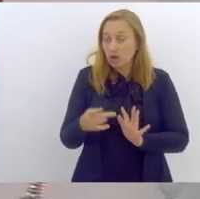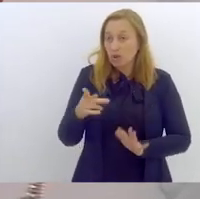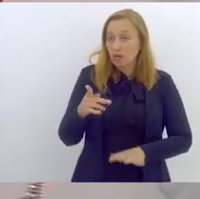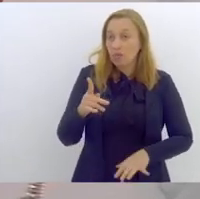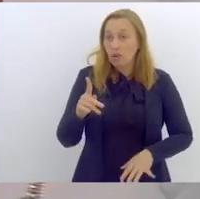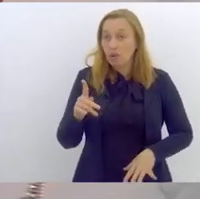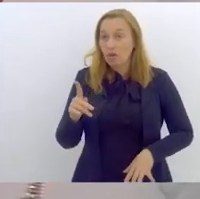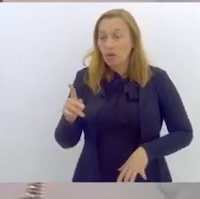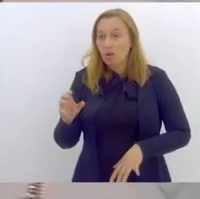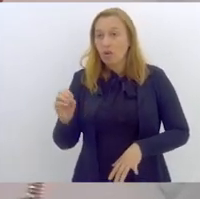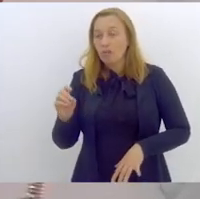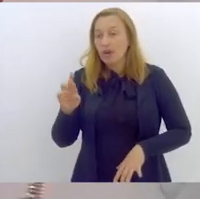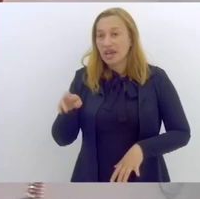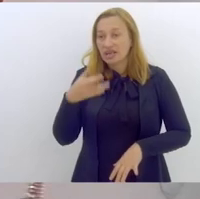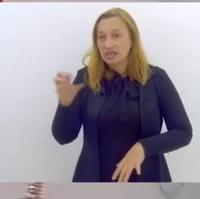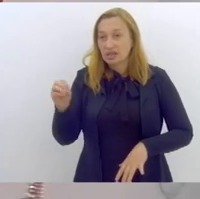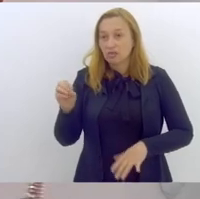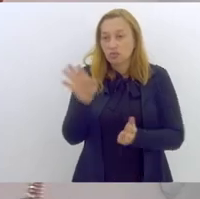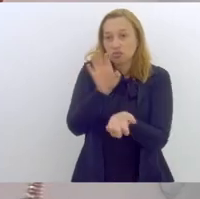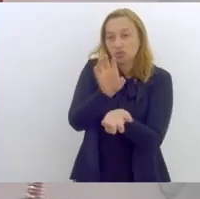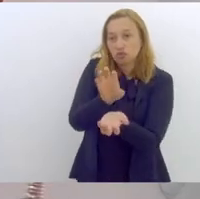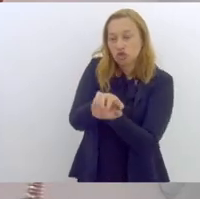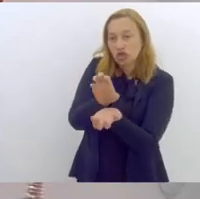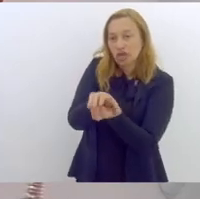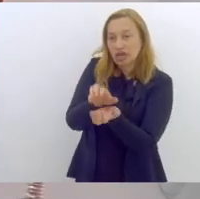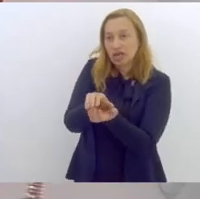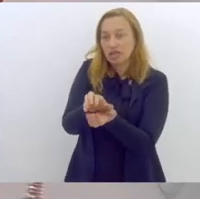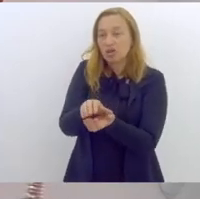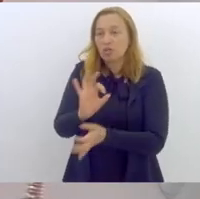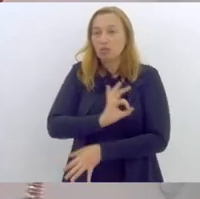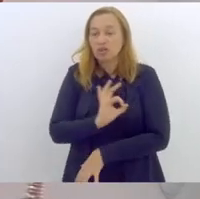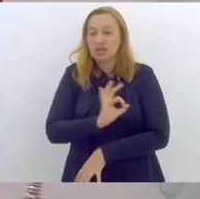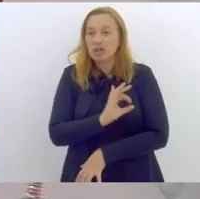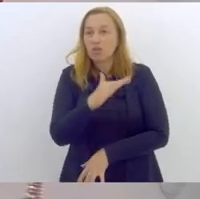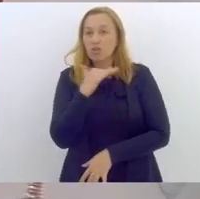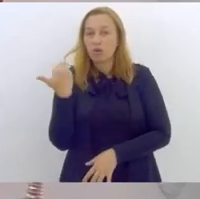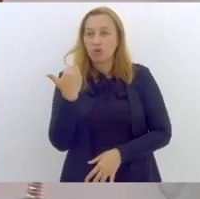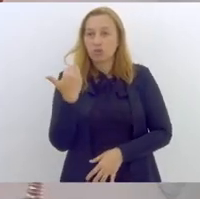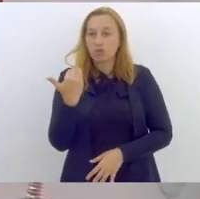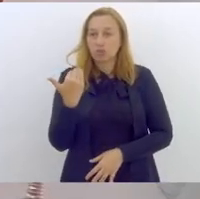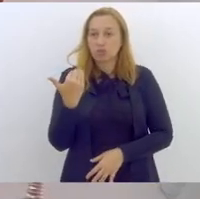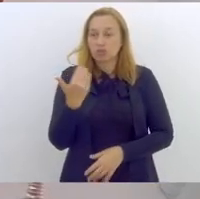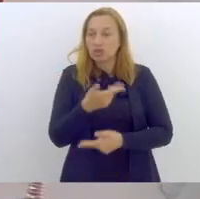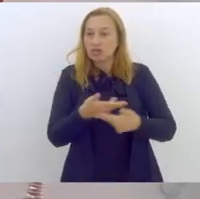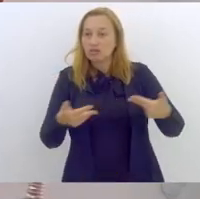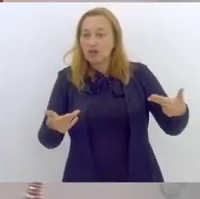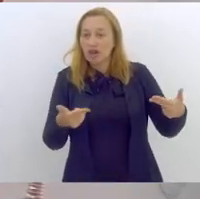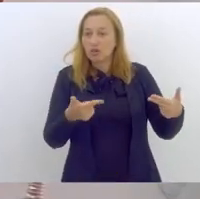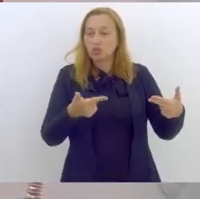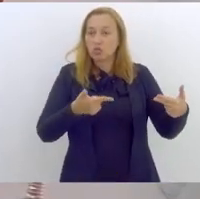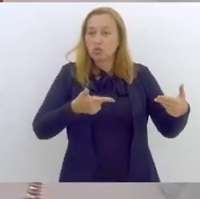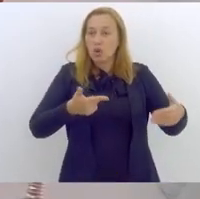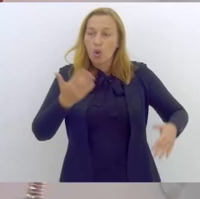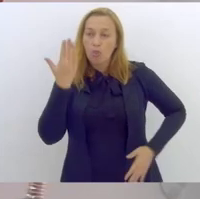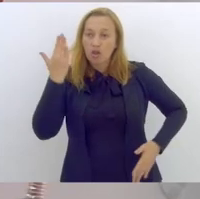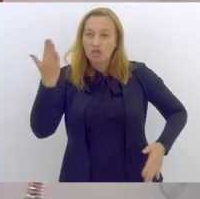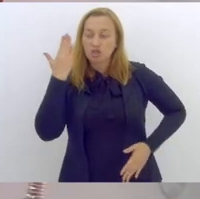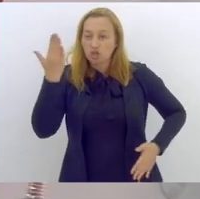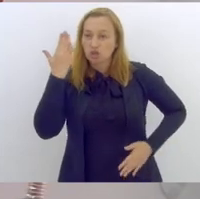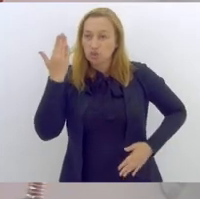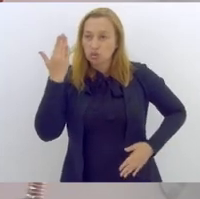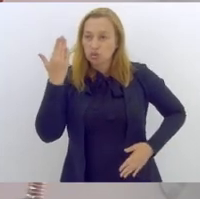Jacarezinho um policial assassinado por dezenas de traficantes que foram